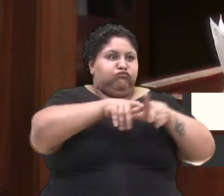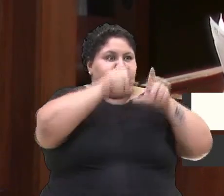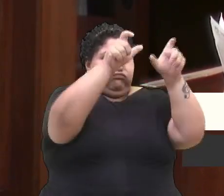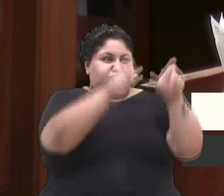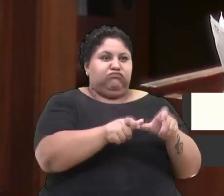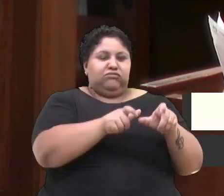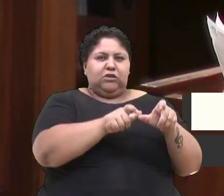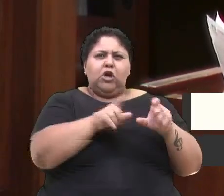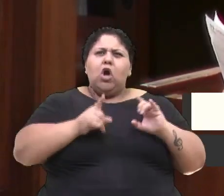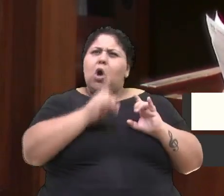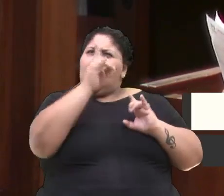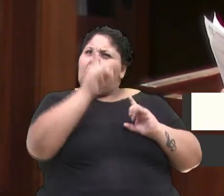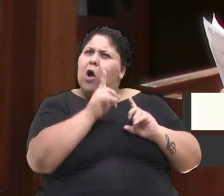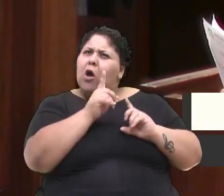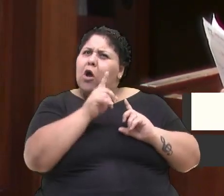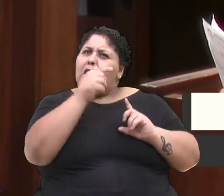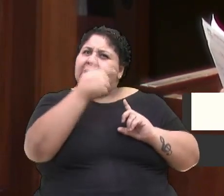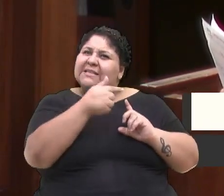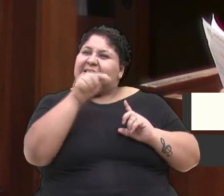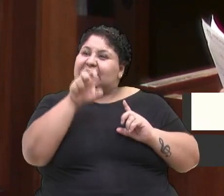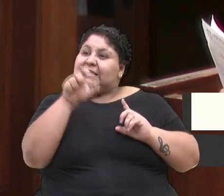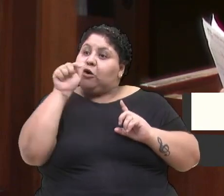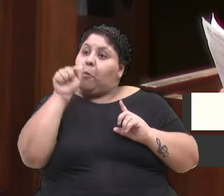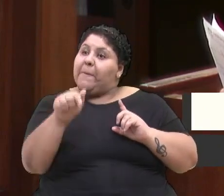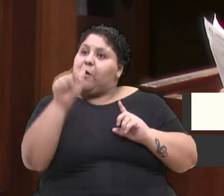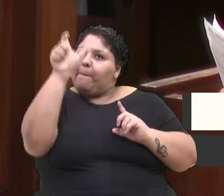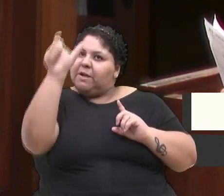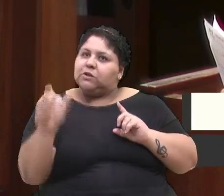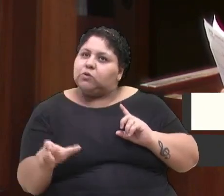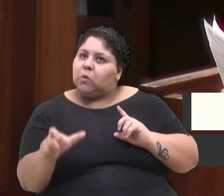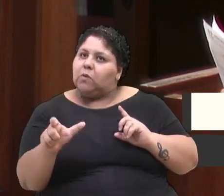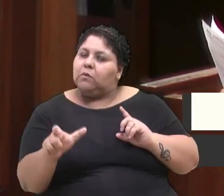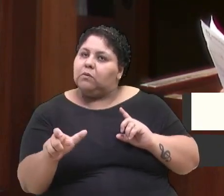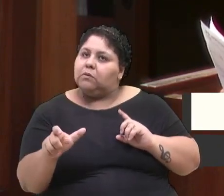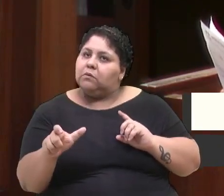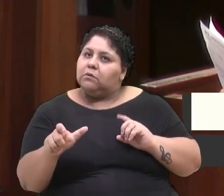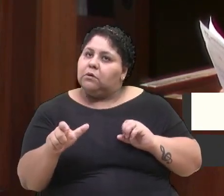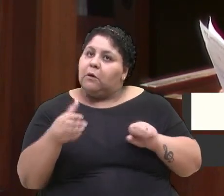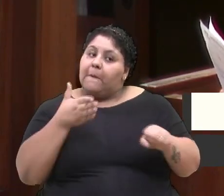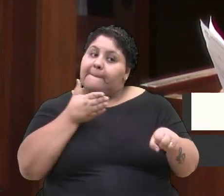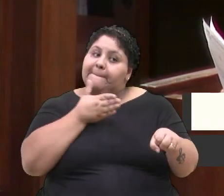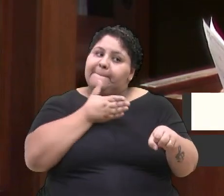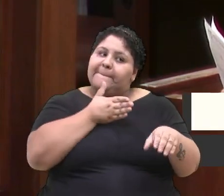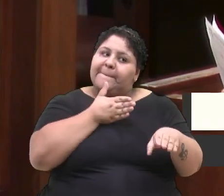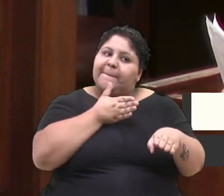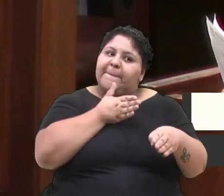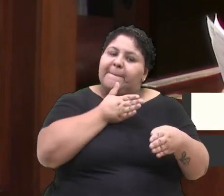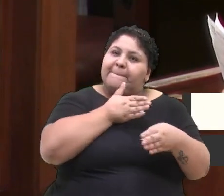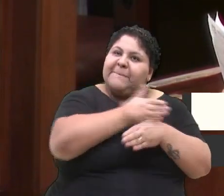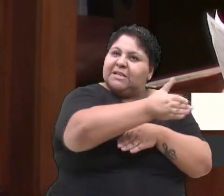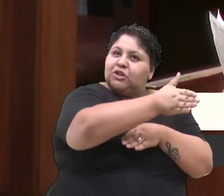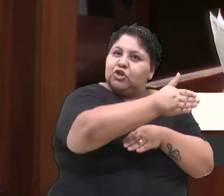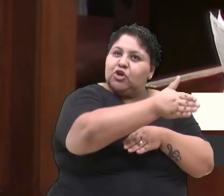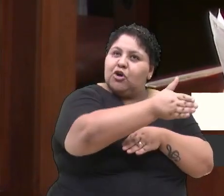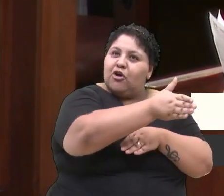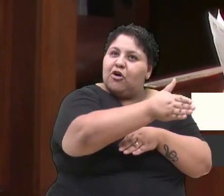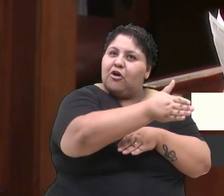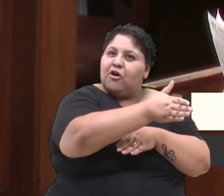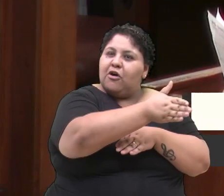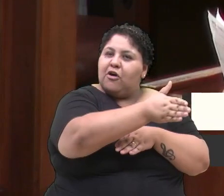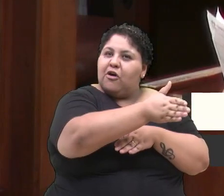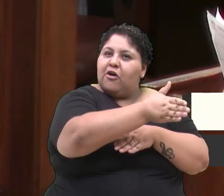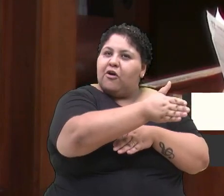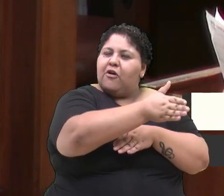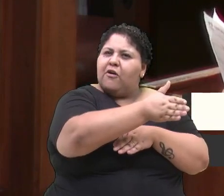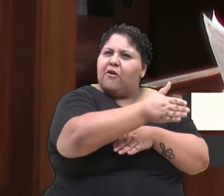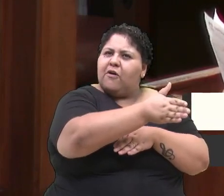deu 75 mil pessoas, passou aí pela edição aí do Encanto de Natal da Anarrec,